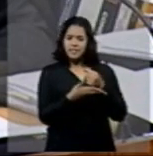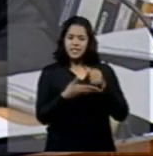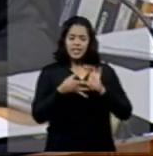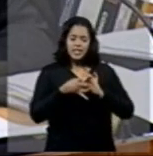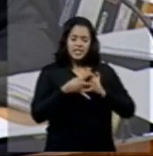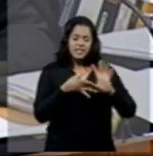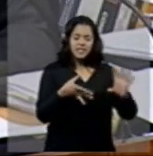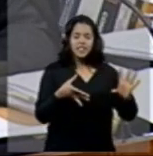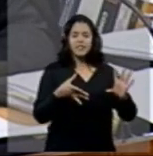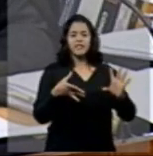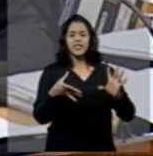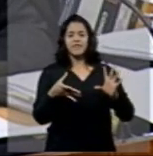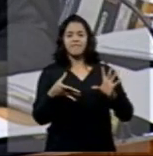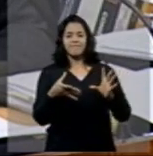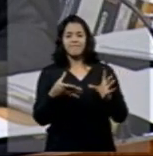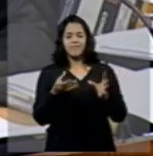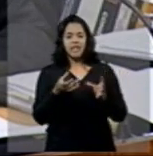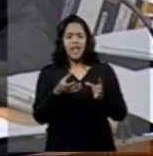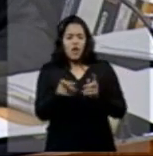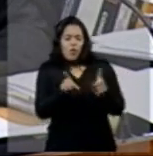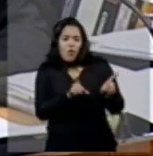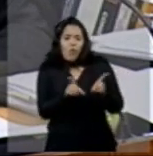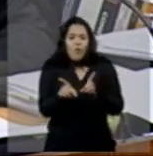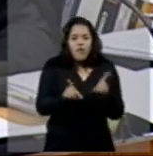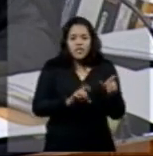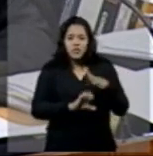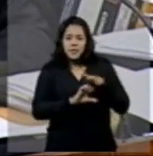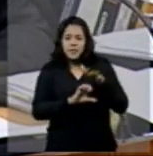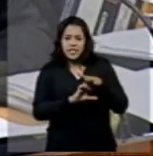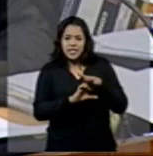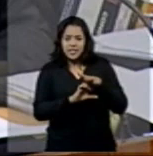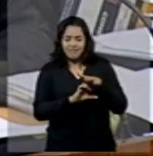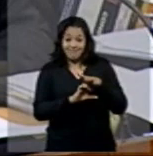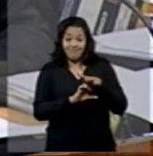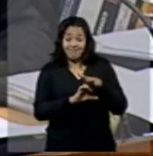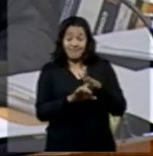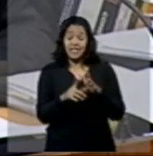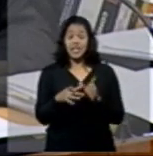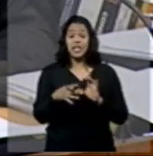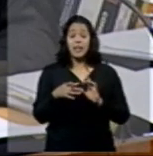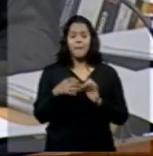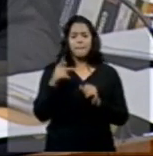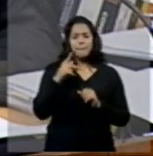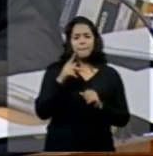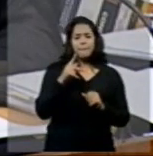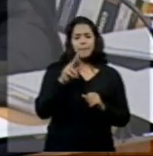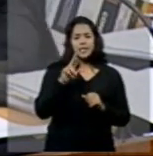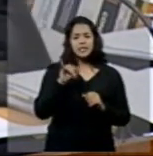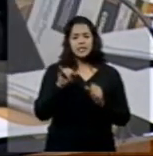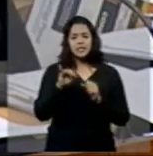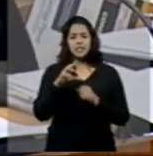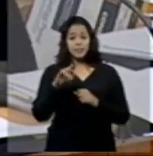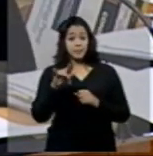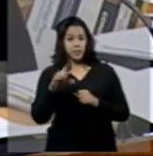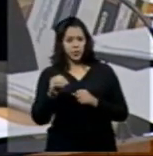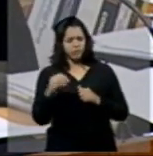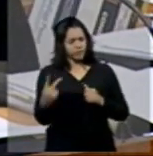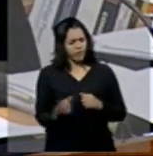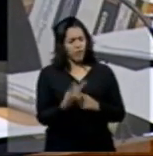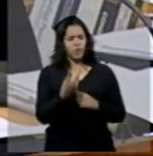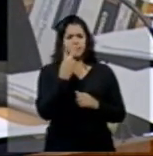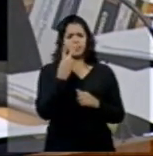do respeito ao princípio da livre concorrência, dentro do respeito ao princípio da valorização do trabalho, mas é